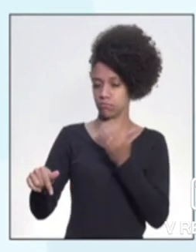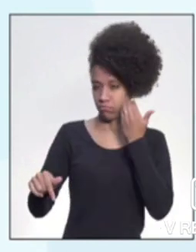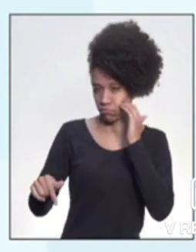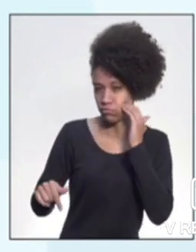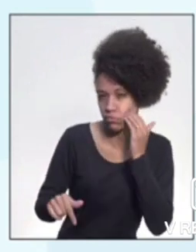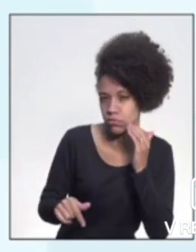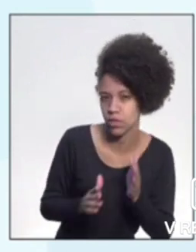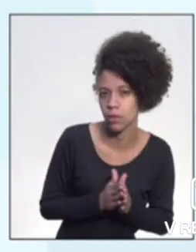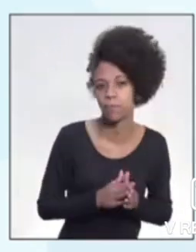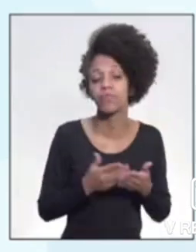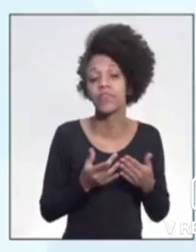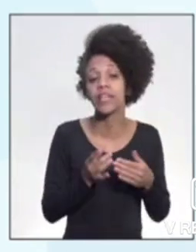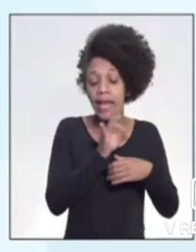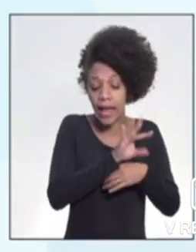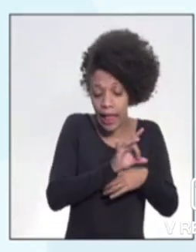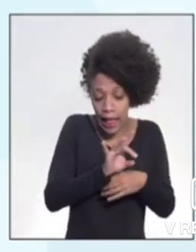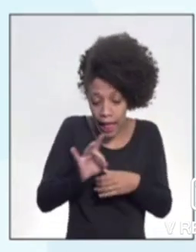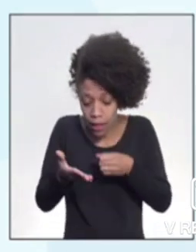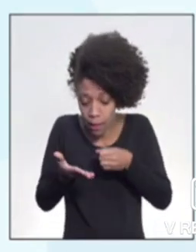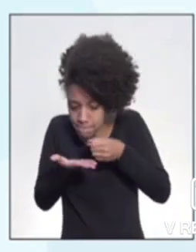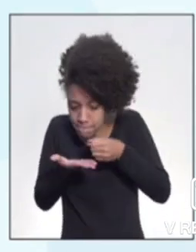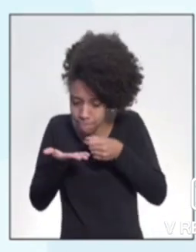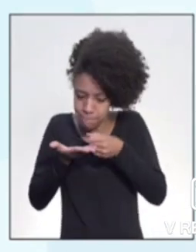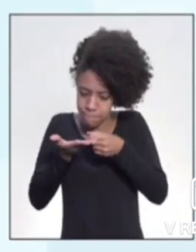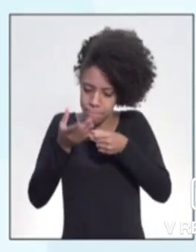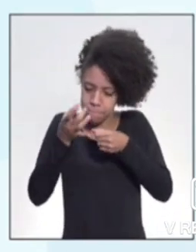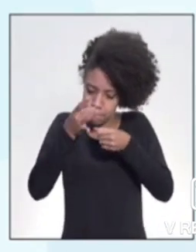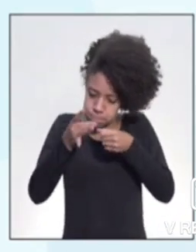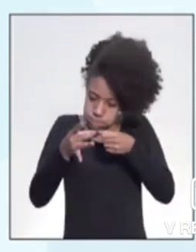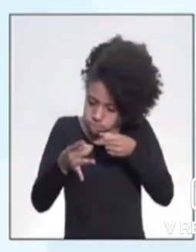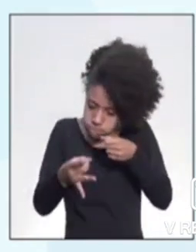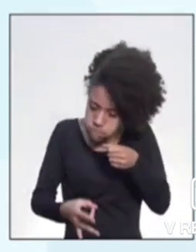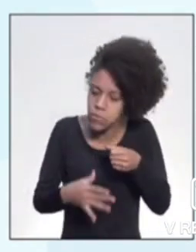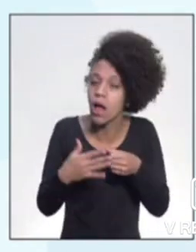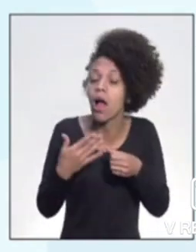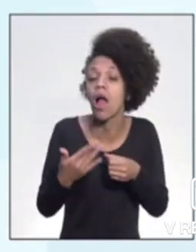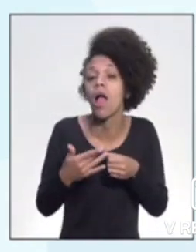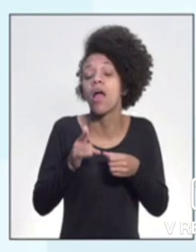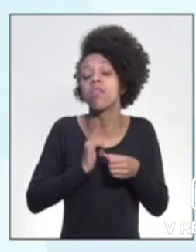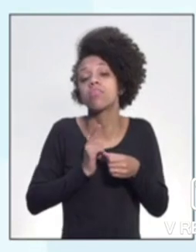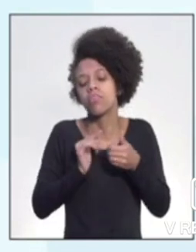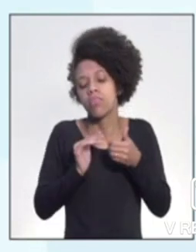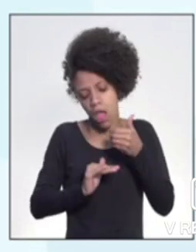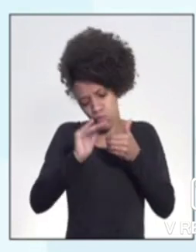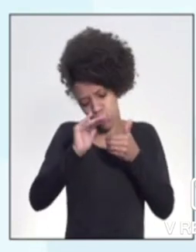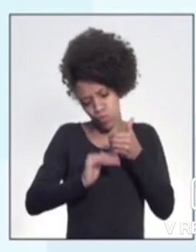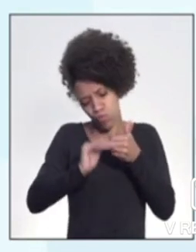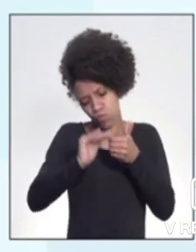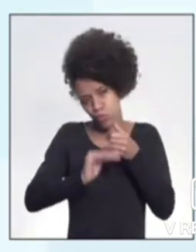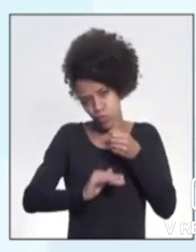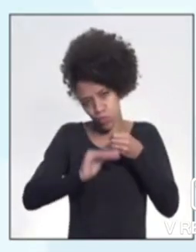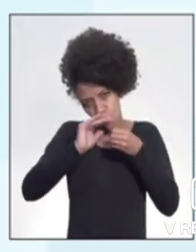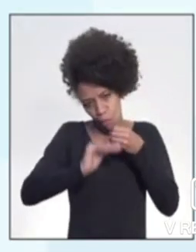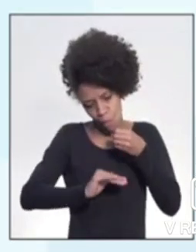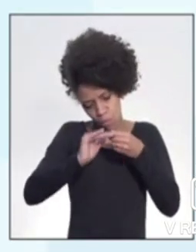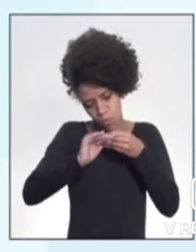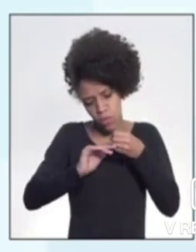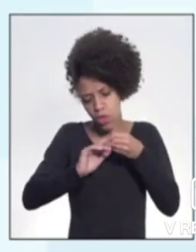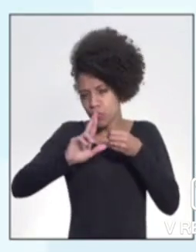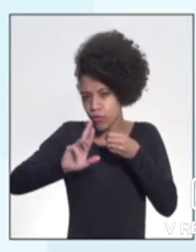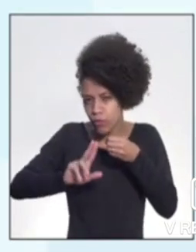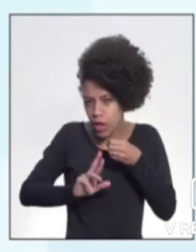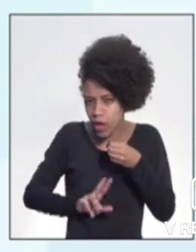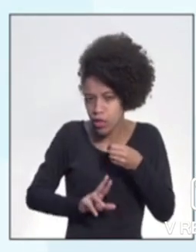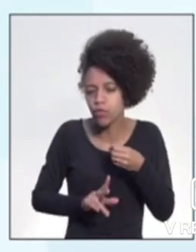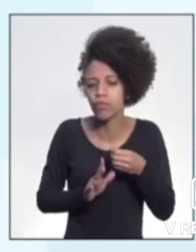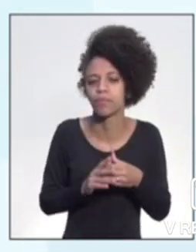P, Q. E cada camada dessa, ele tem um nível de energia diferenciado, como foi falado no